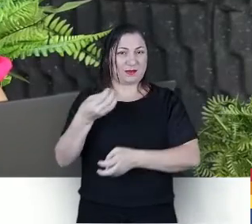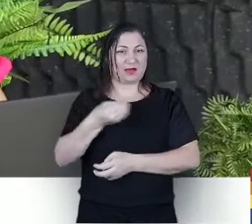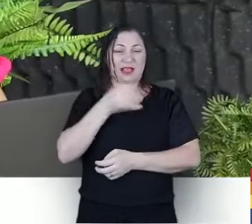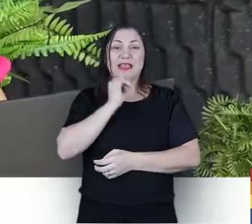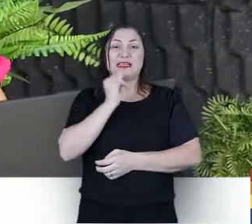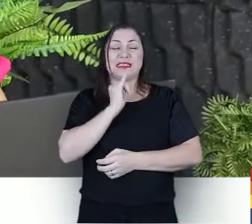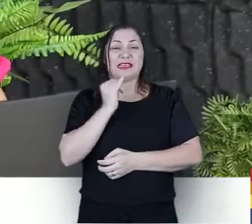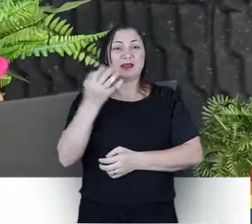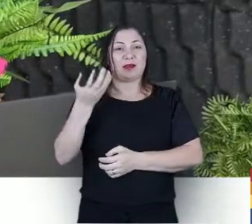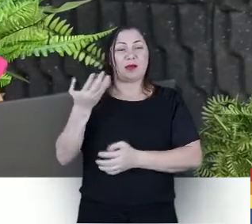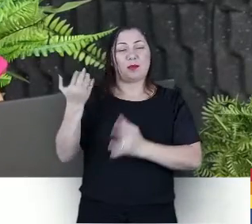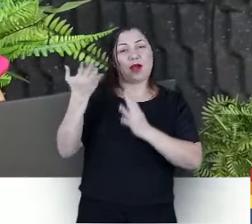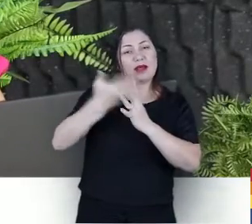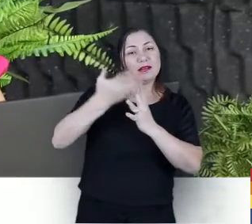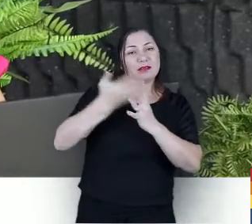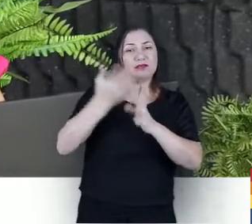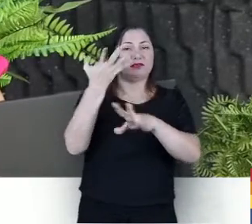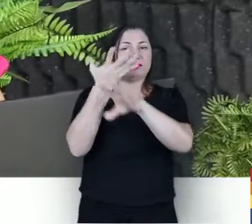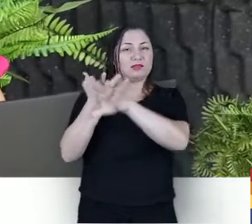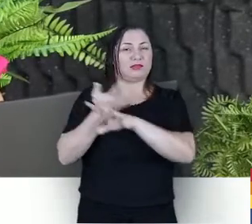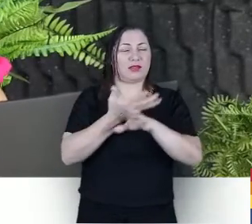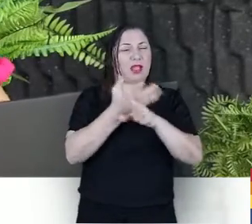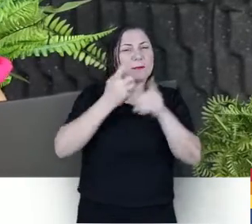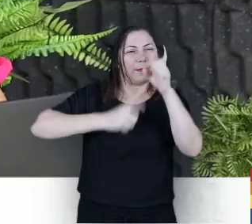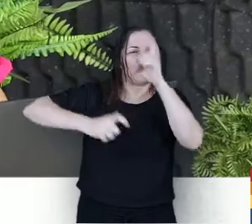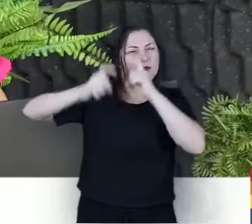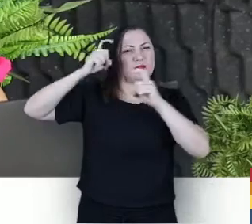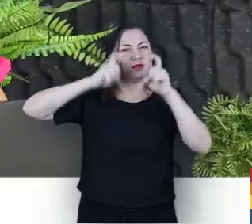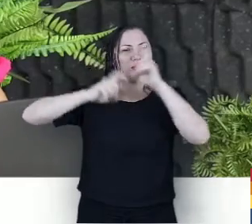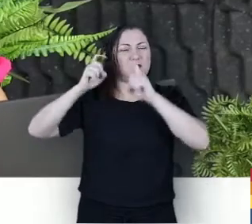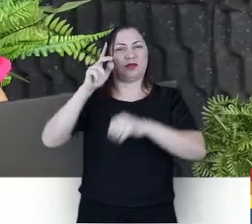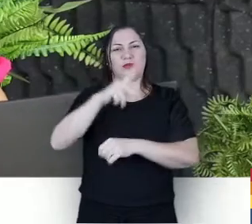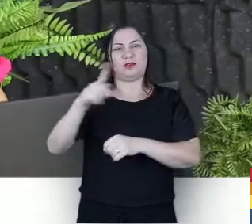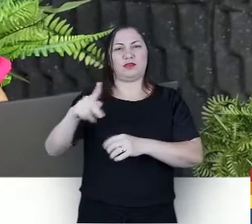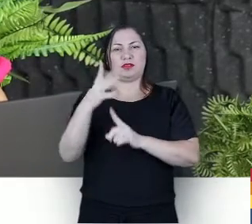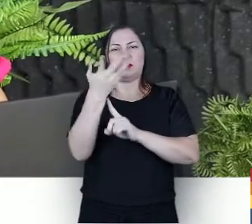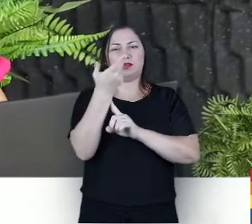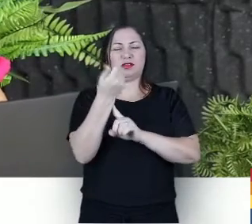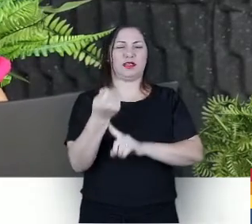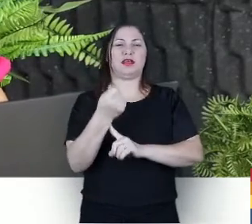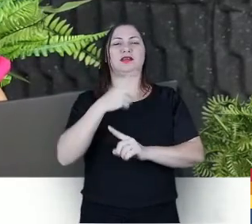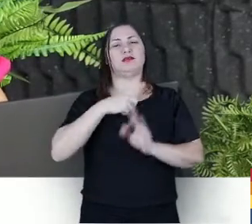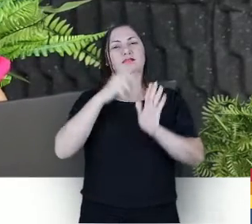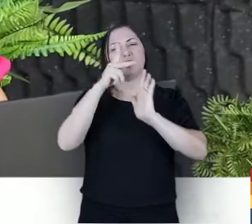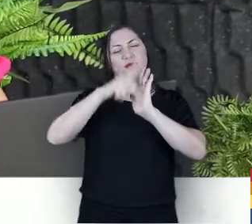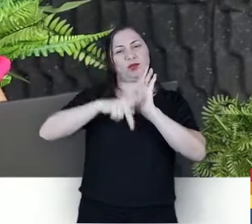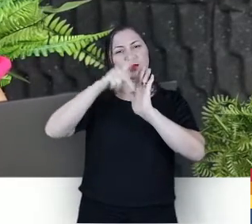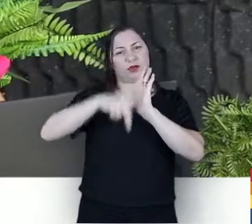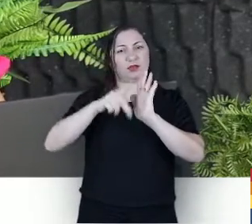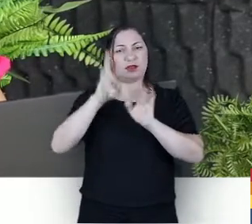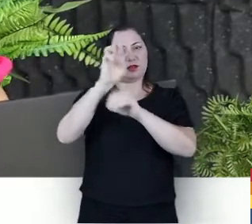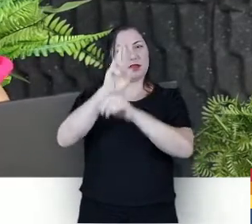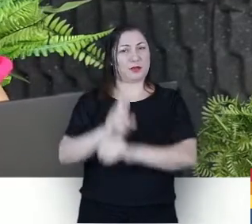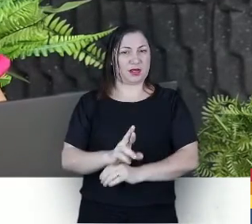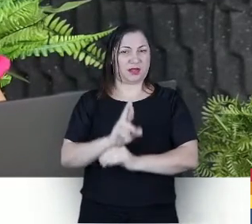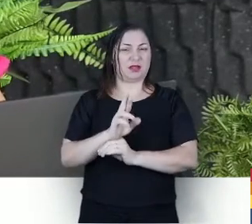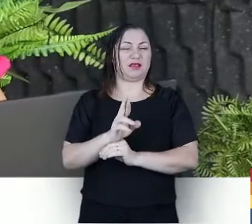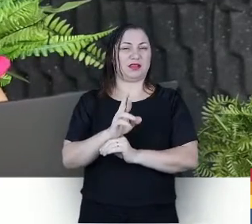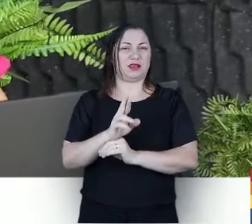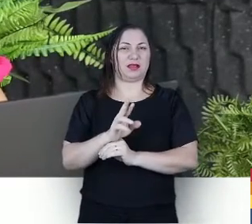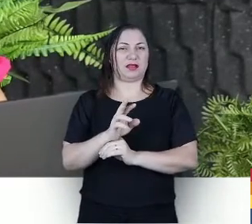Professores, eu gostei muito da exposição de vocês e eu fiquei muito feliz, né, porque na fala das duas eu percebi essa presença